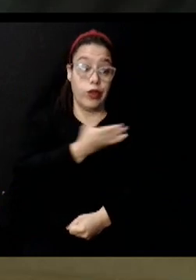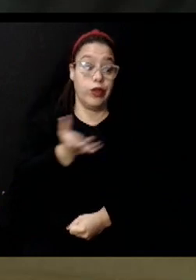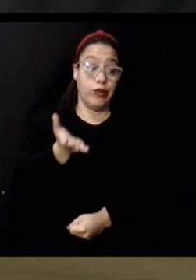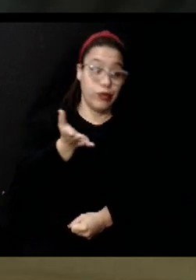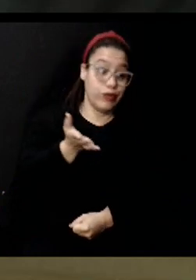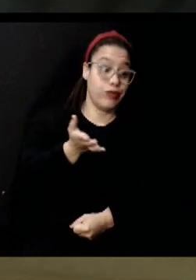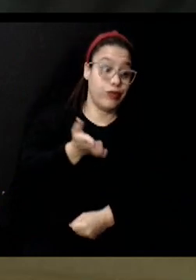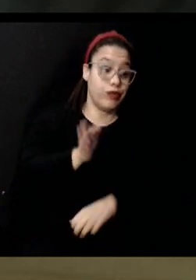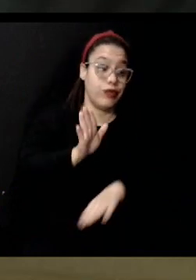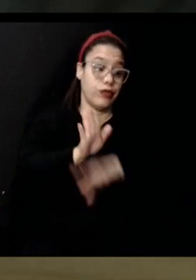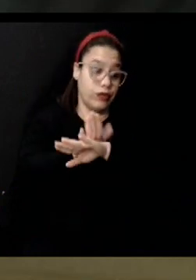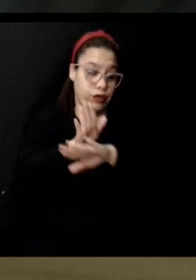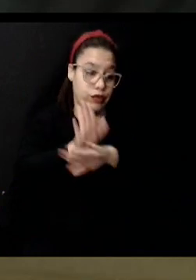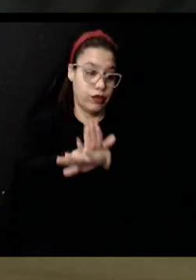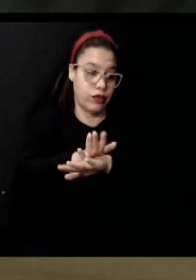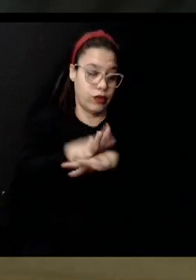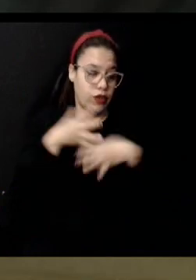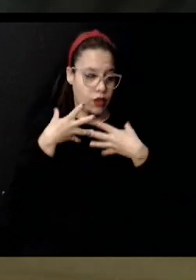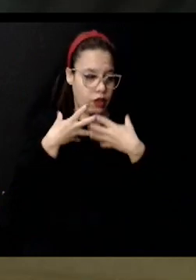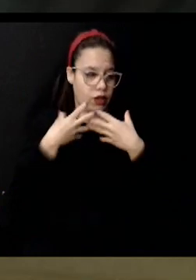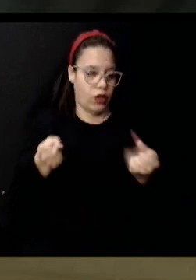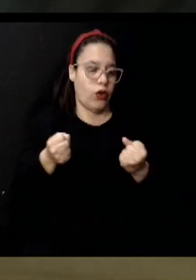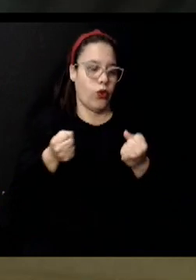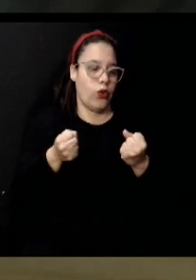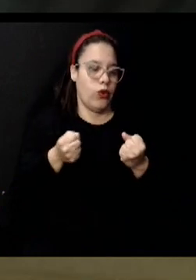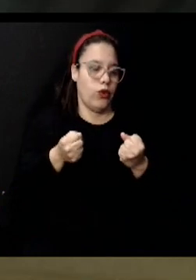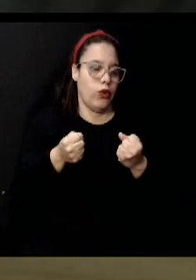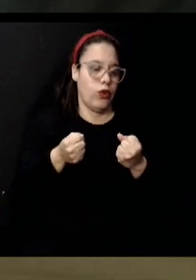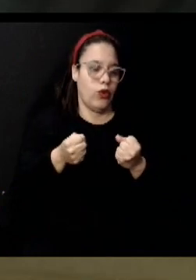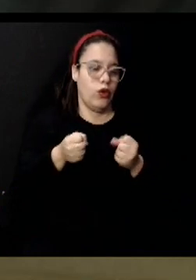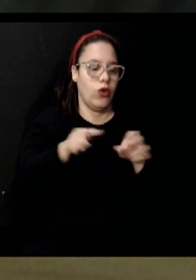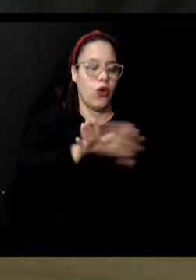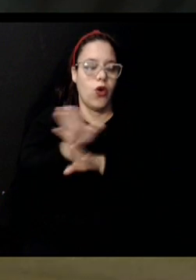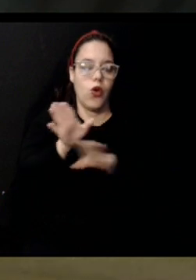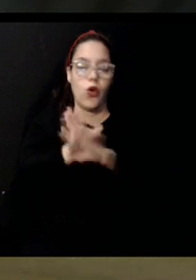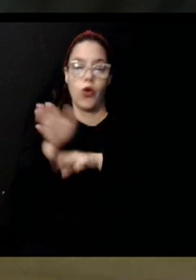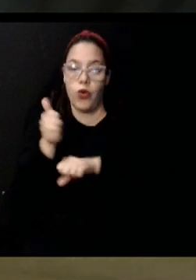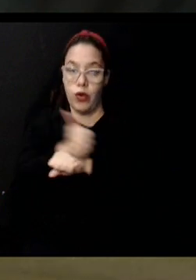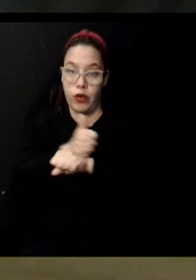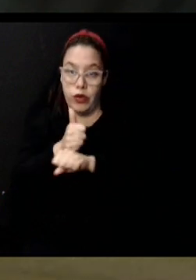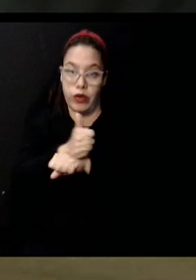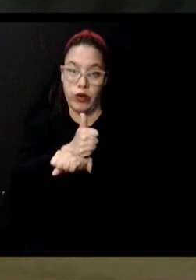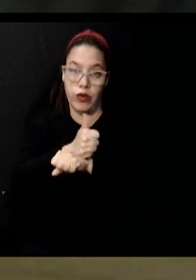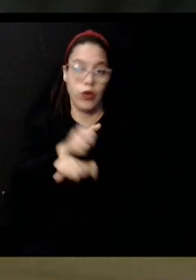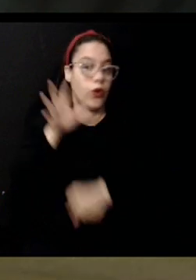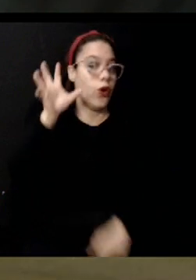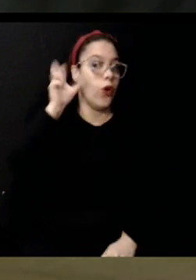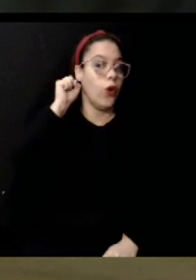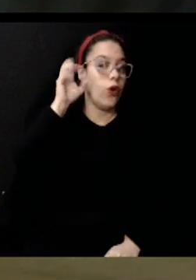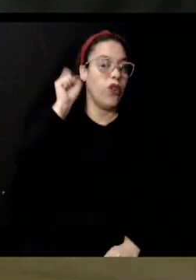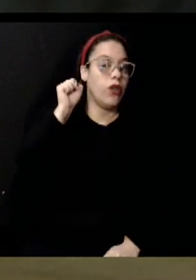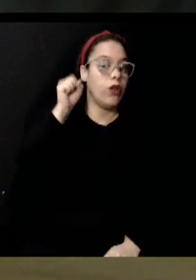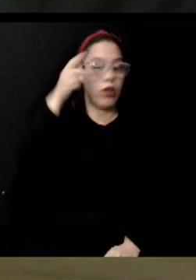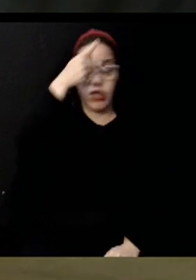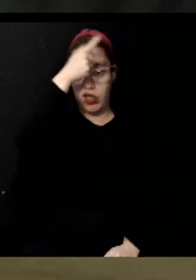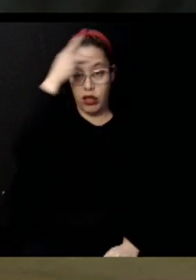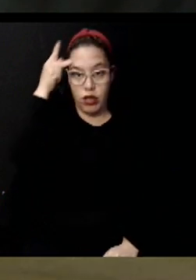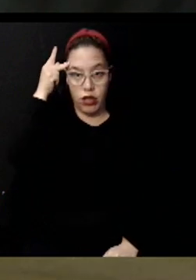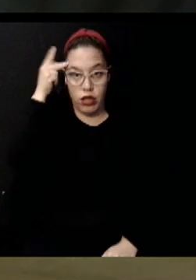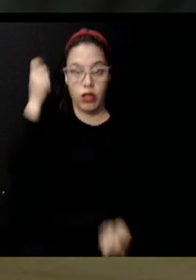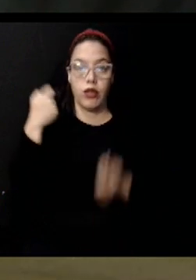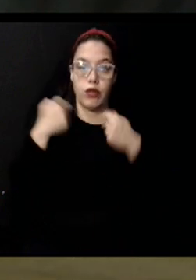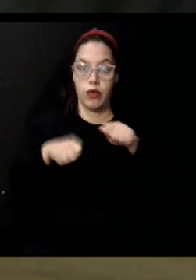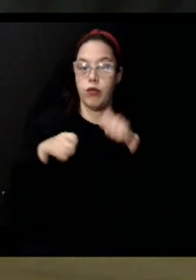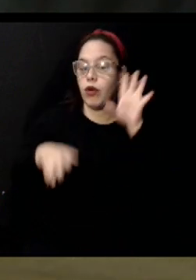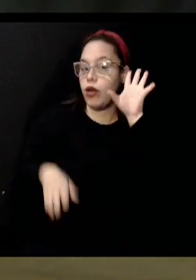ajude, acolha e indique um profissional para que possa ouvir essa pessoa da forma que ela precisa ser ouvida. Então a